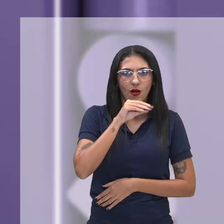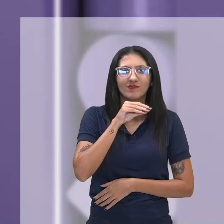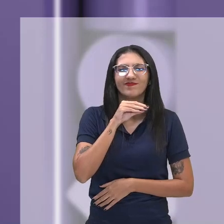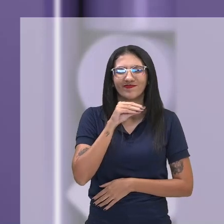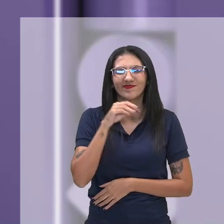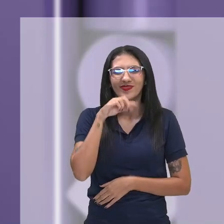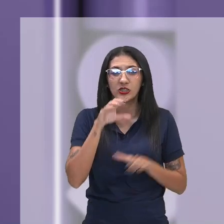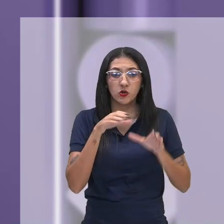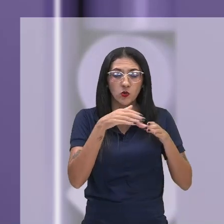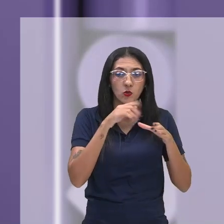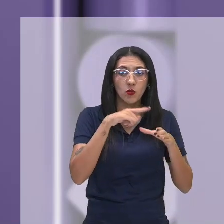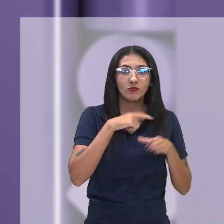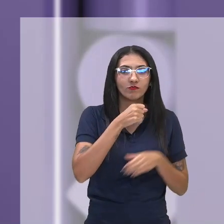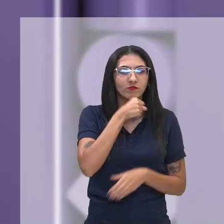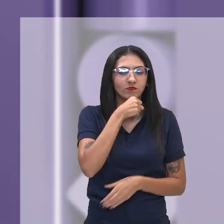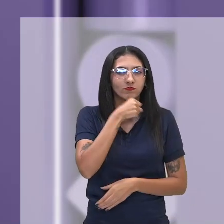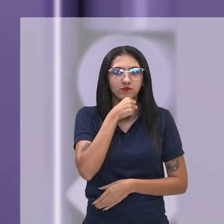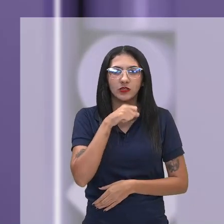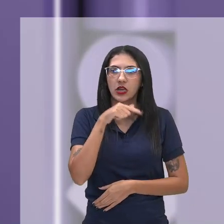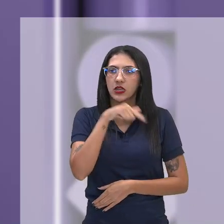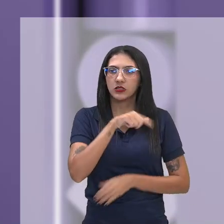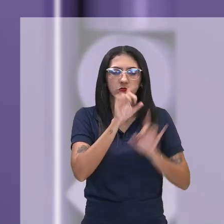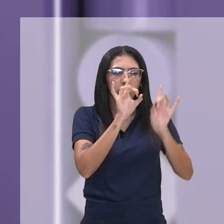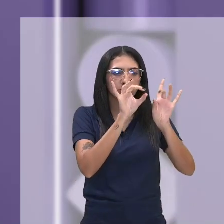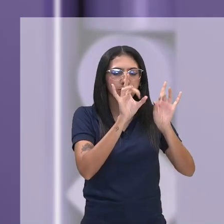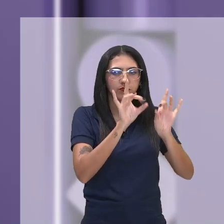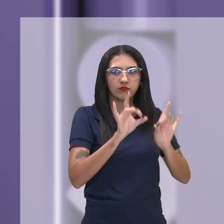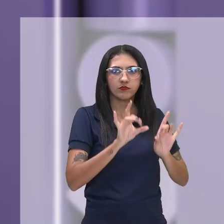são extremamente reverenciados,